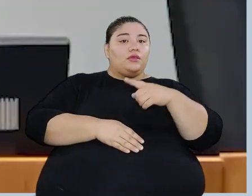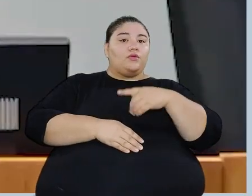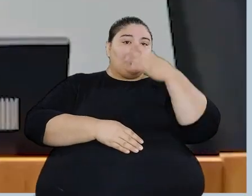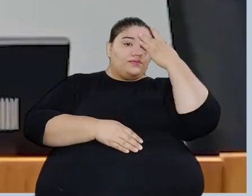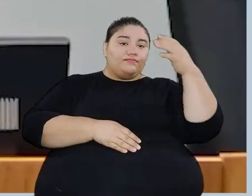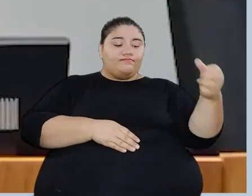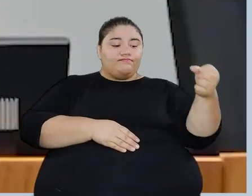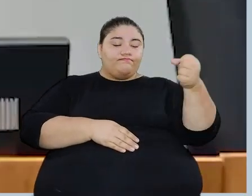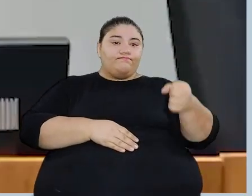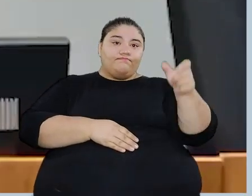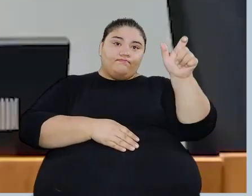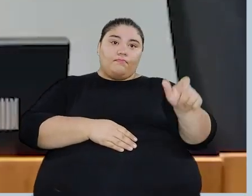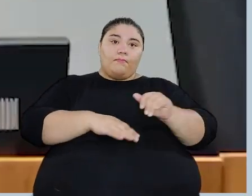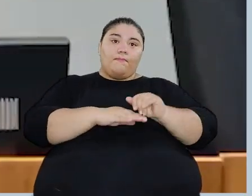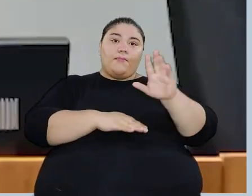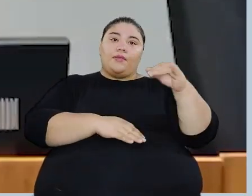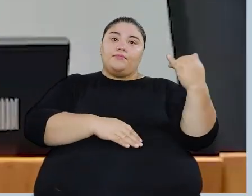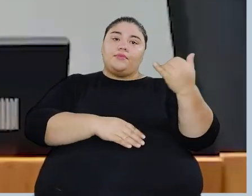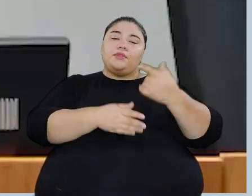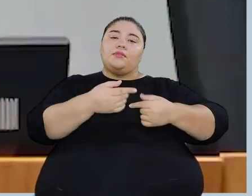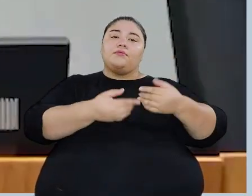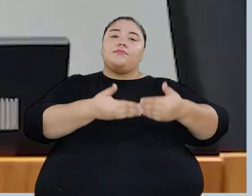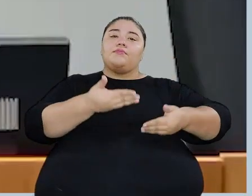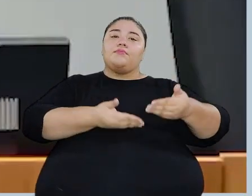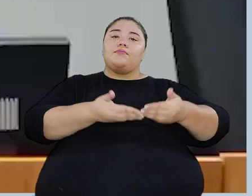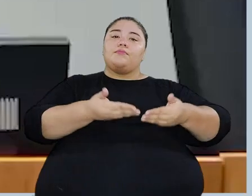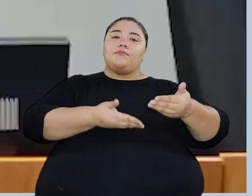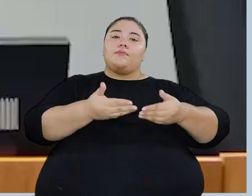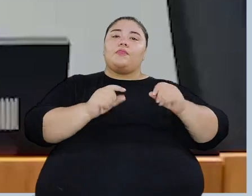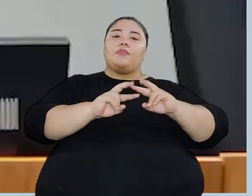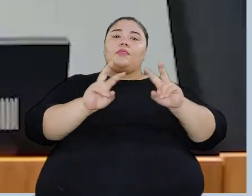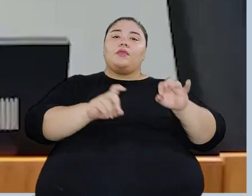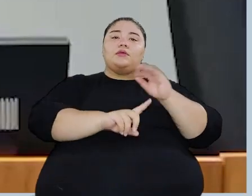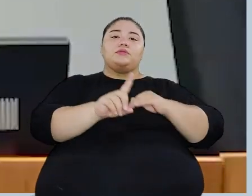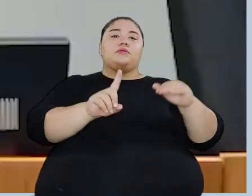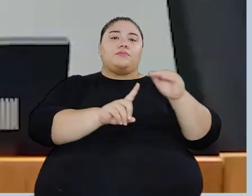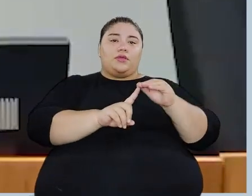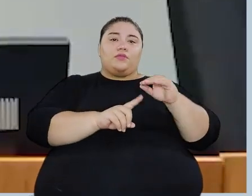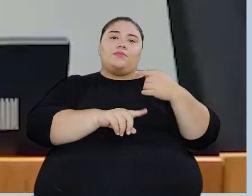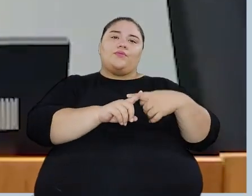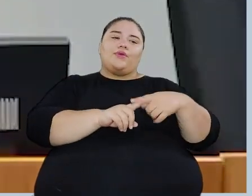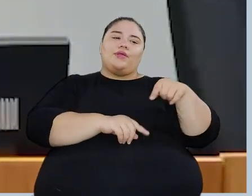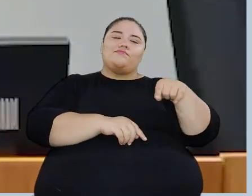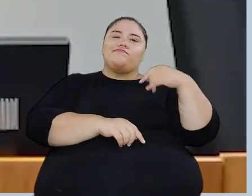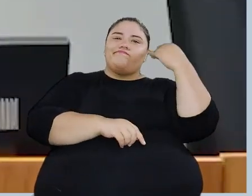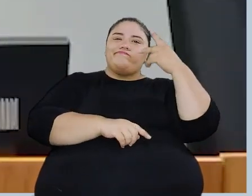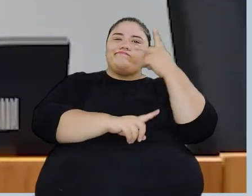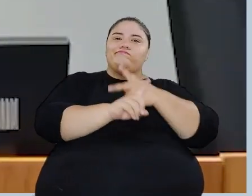TRF, da Terceira Região, mais oportuna para debater esse tema do que o desembargador Mairan Maia. Por quê? Porque ele é um grande